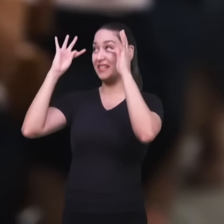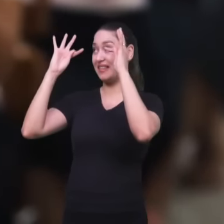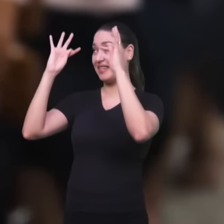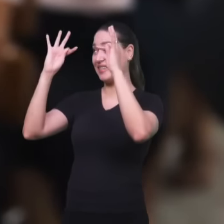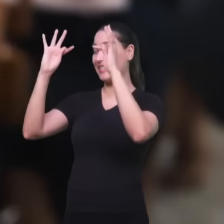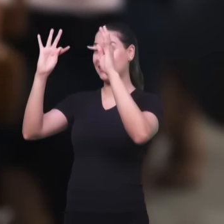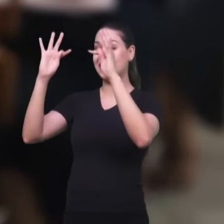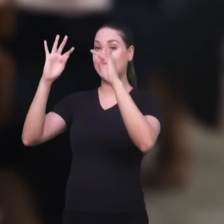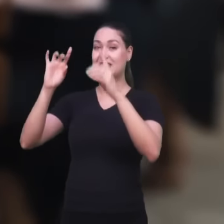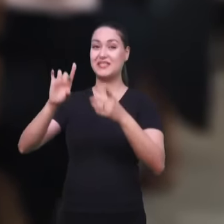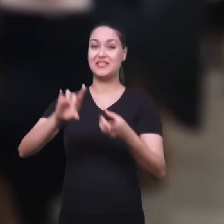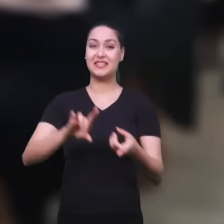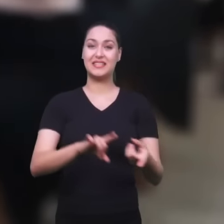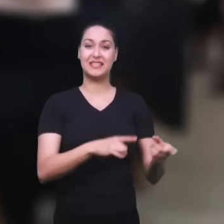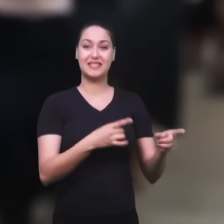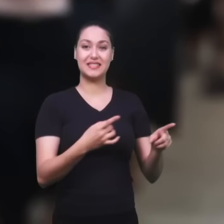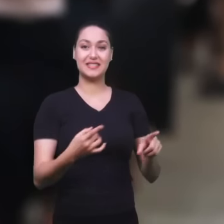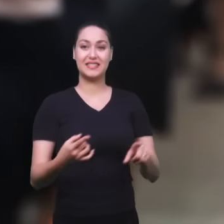bem